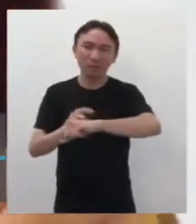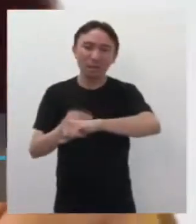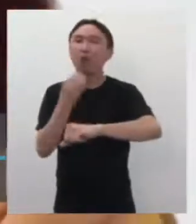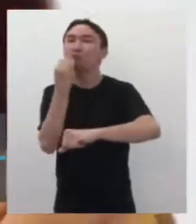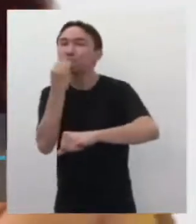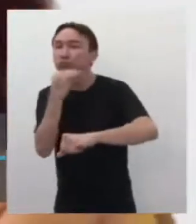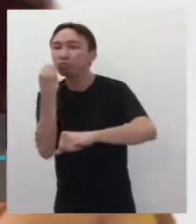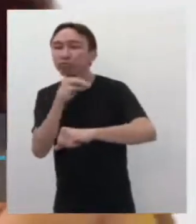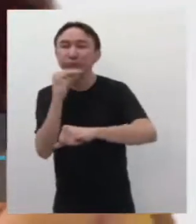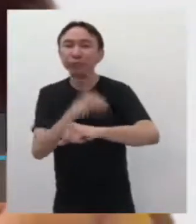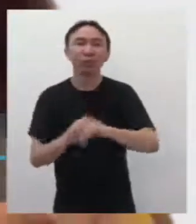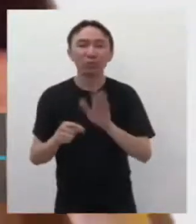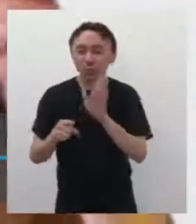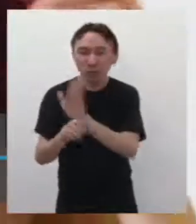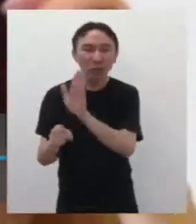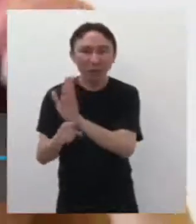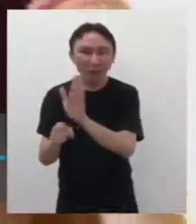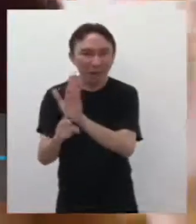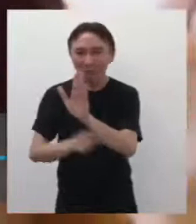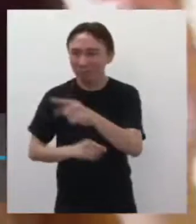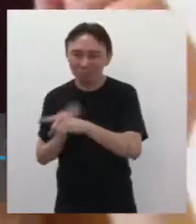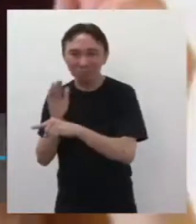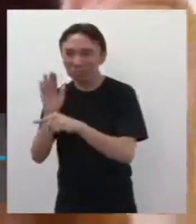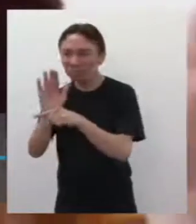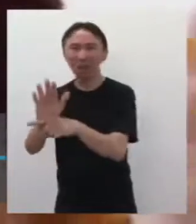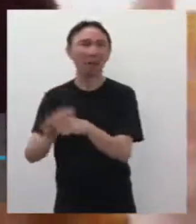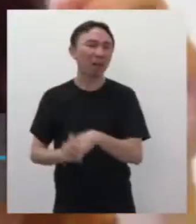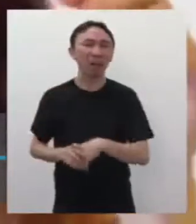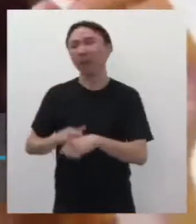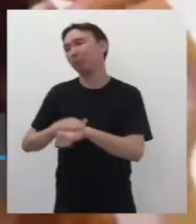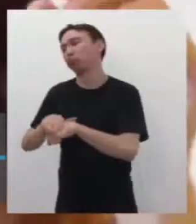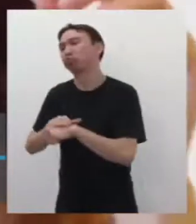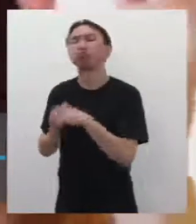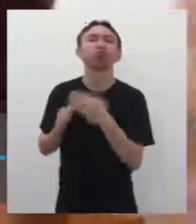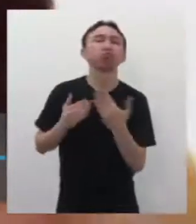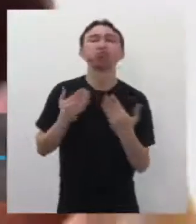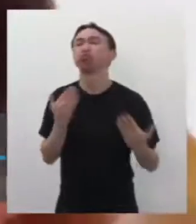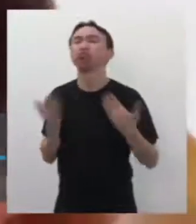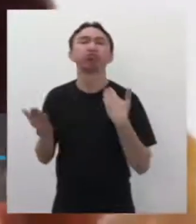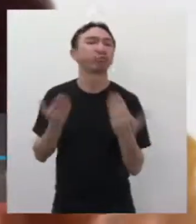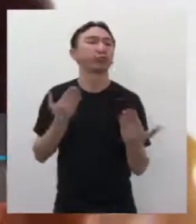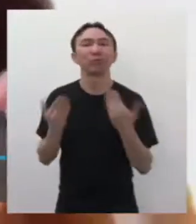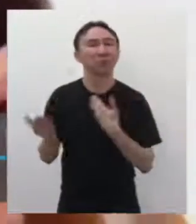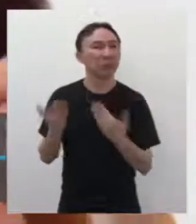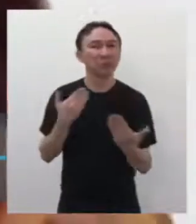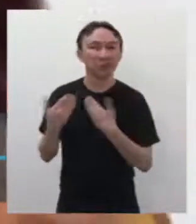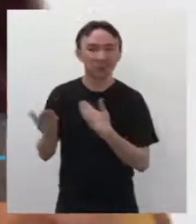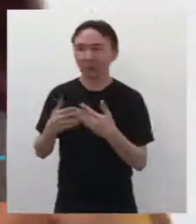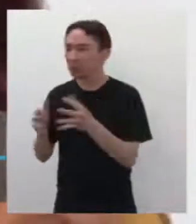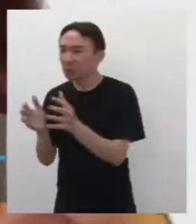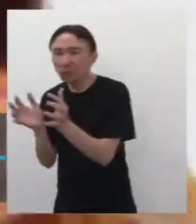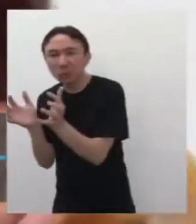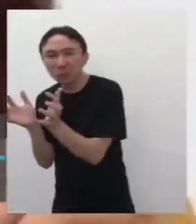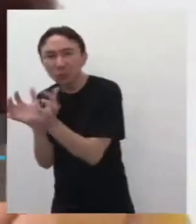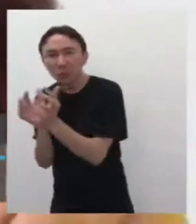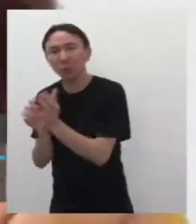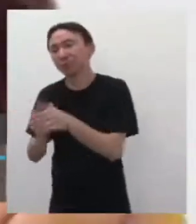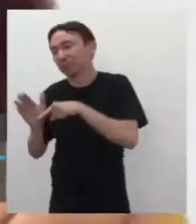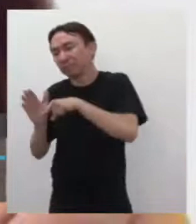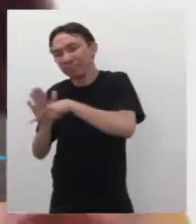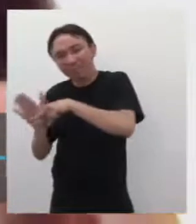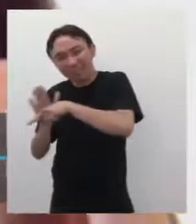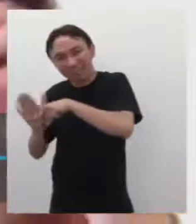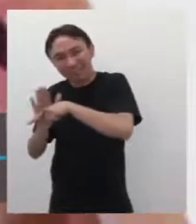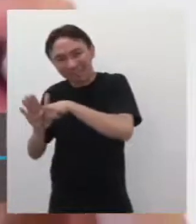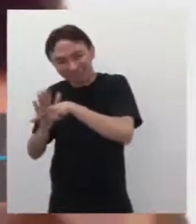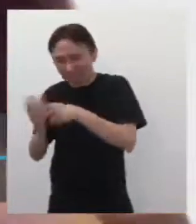construção social do conhecimento, ou seja, debates, dinâmicas, pesquisas em conjunto, como para a solução de